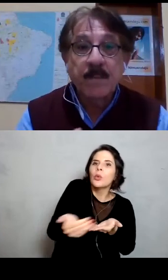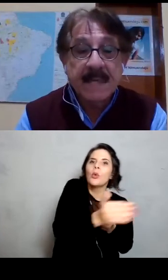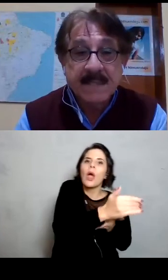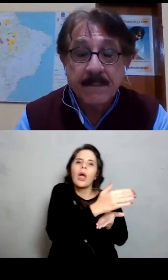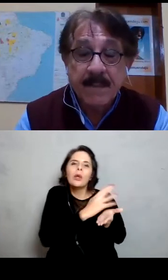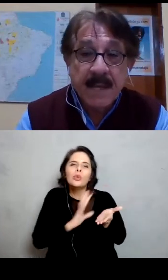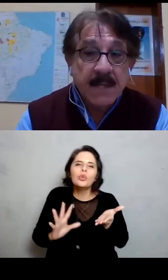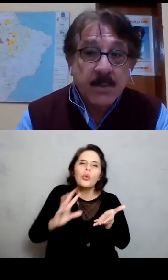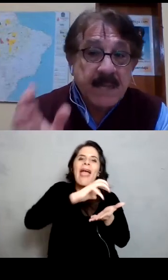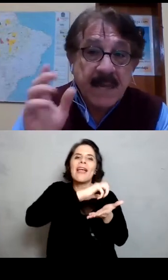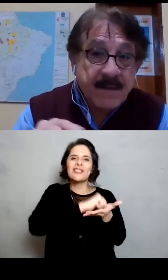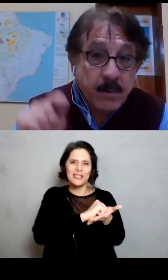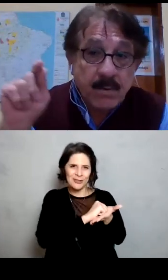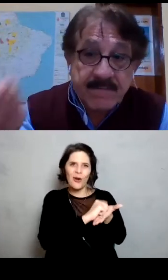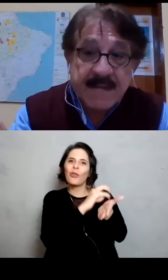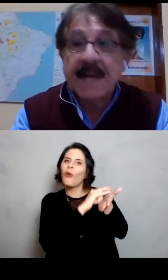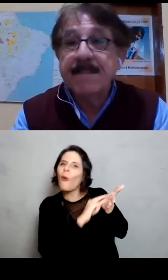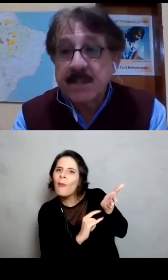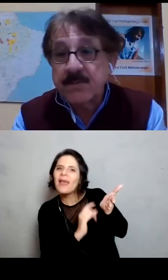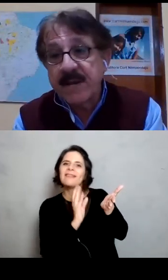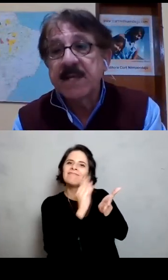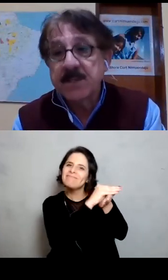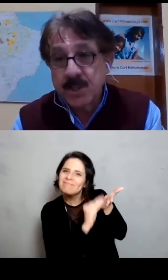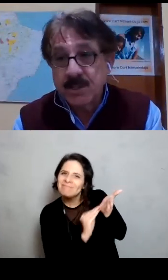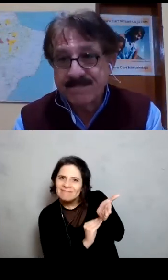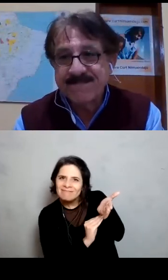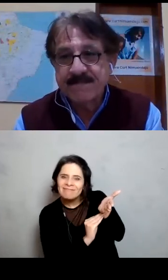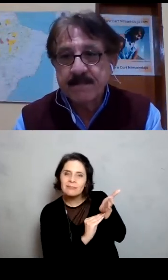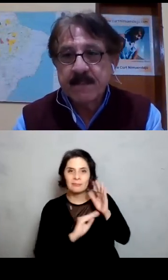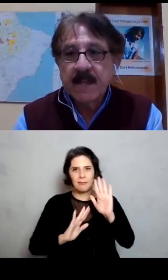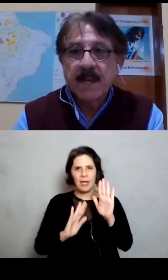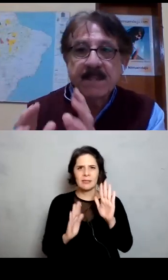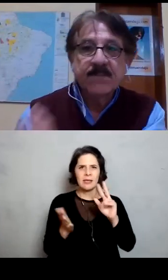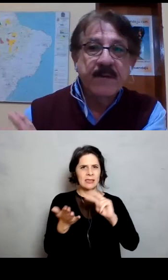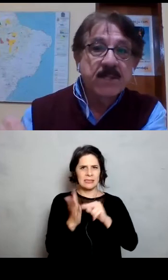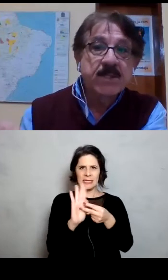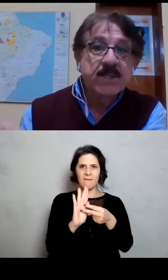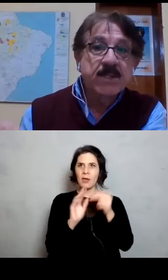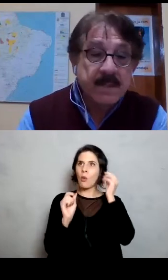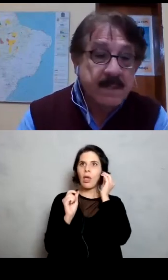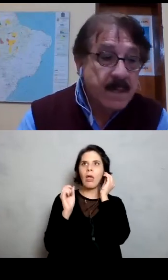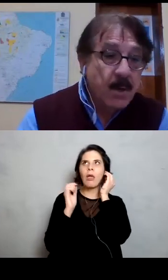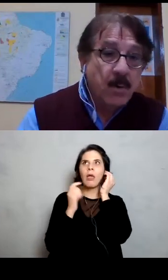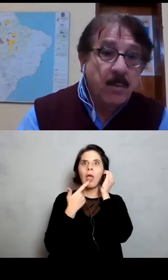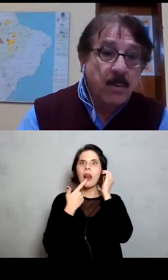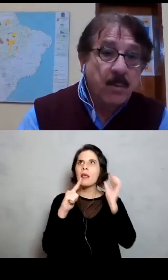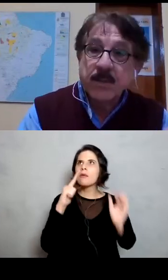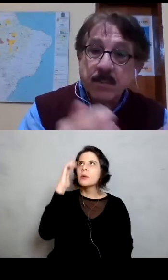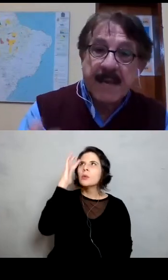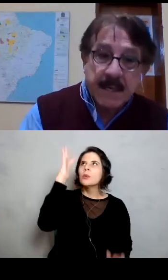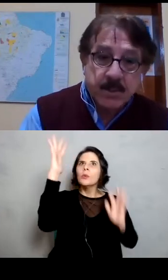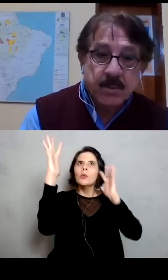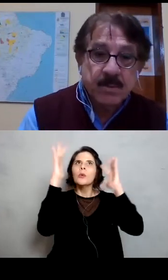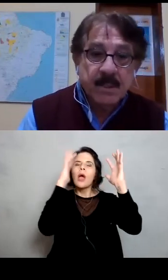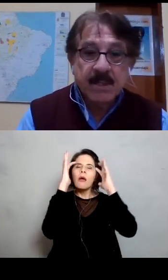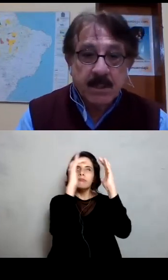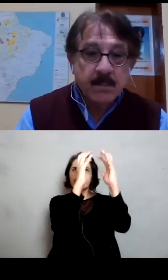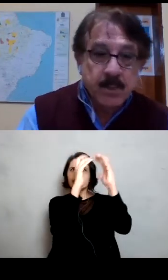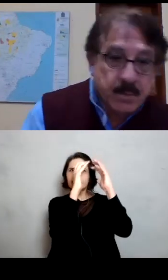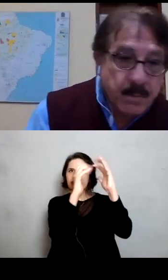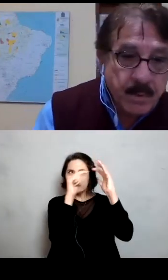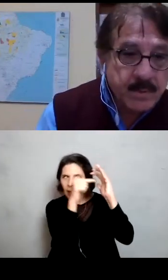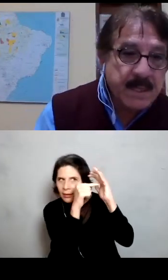Acontece que a riqueza da língua, essa riqueza que a gente está falando da língua, ela tem a ver com todos esses documentos estarem juntos. Quer dizer,